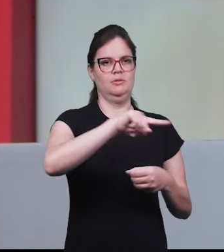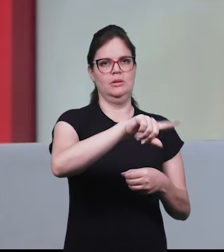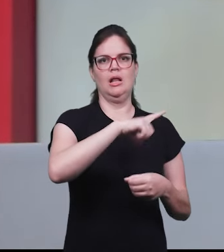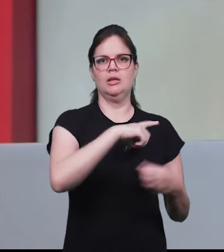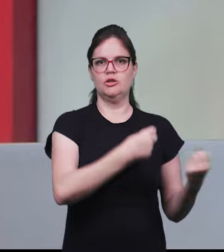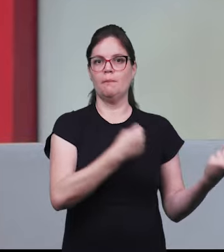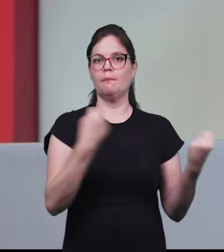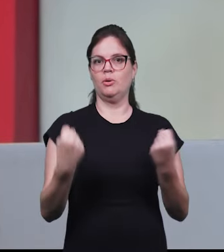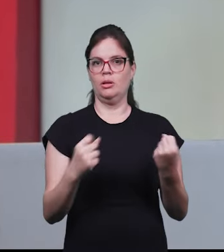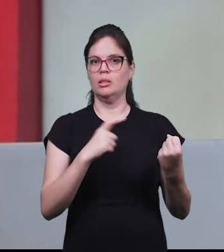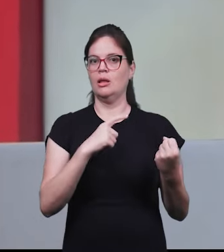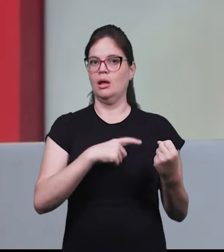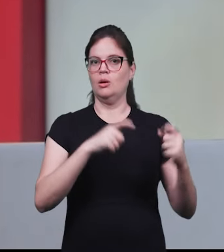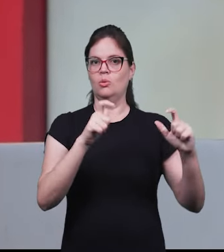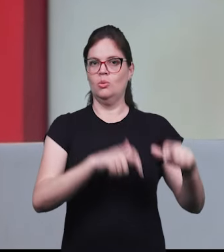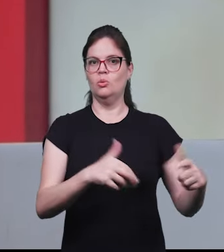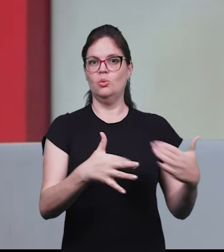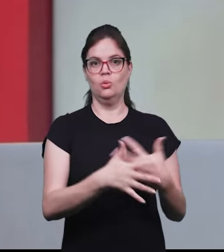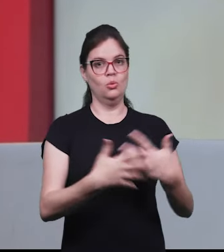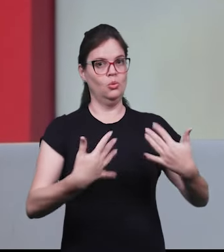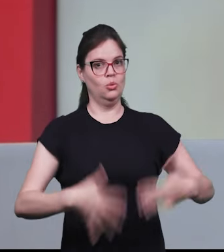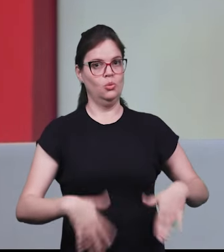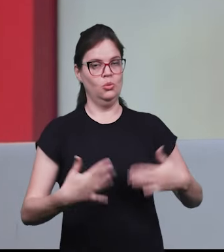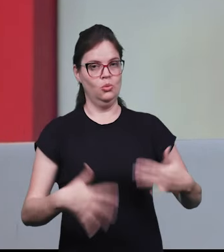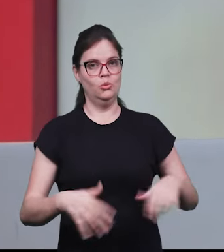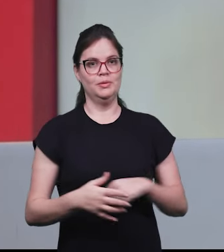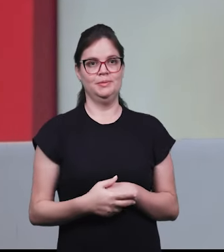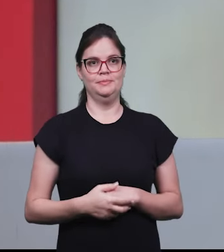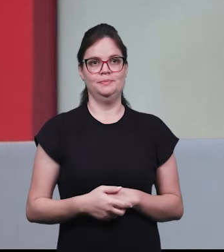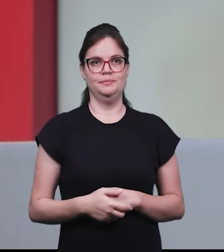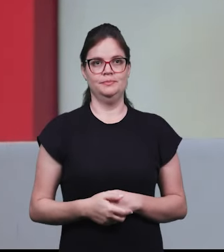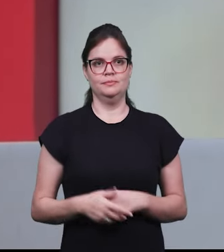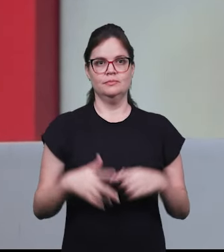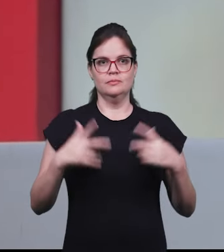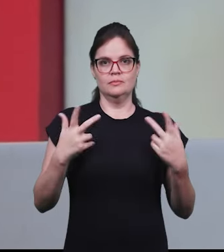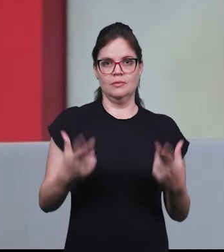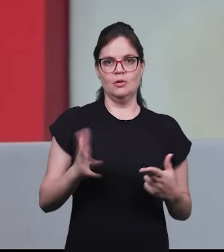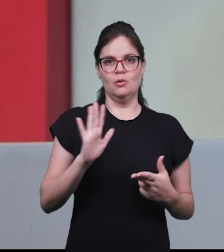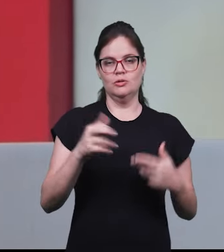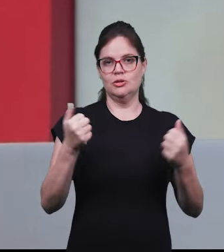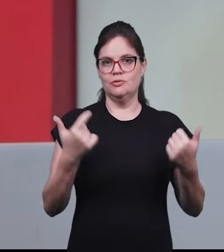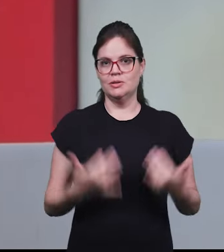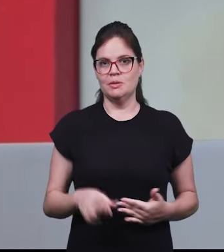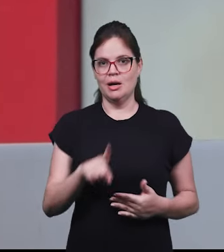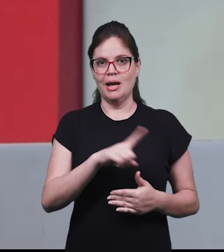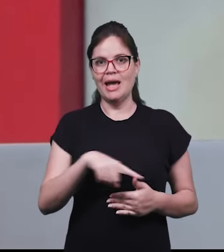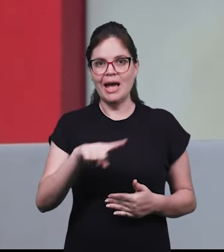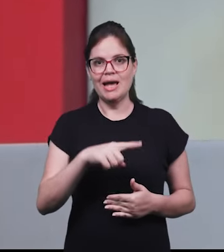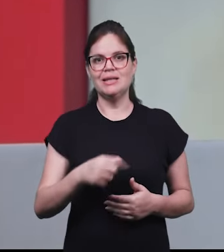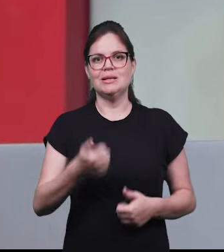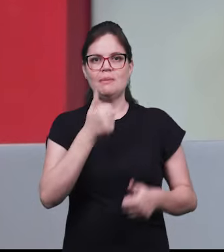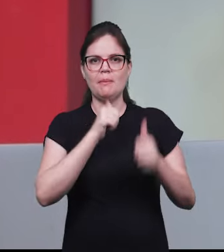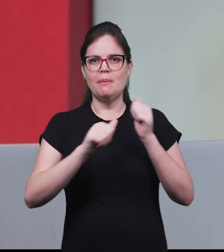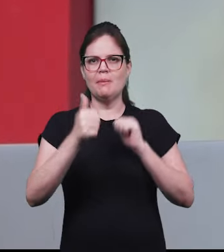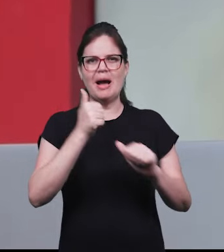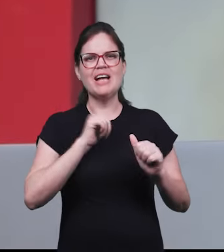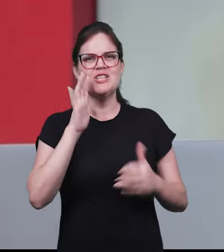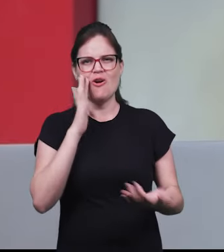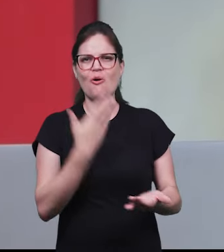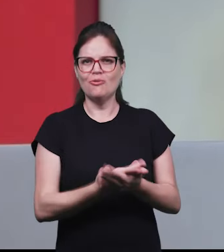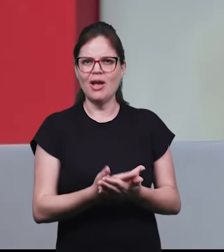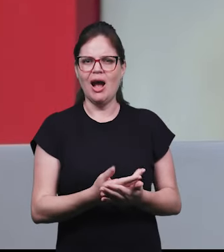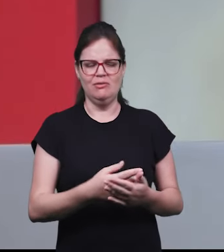cidade poderosíssima, né? Tanto é que na conquista, o Jerônimo falou, eles estavam em festa, eles tinham